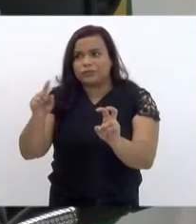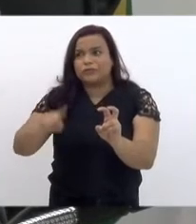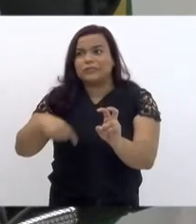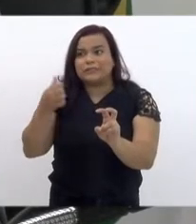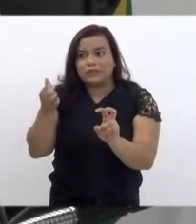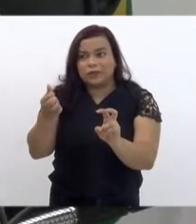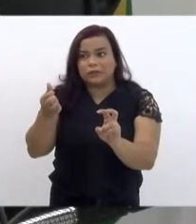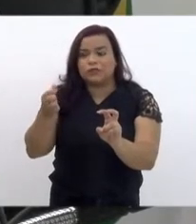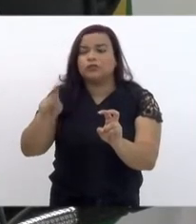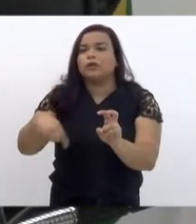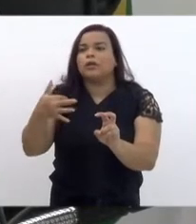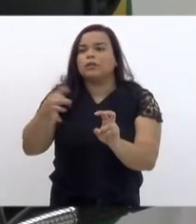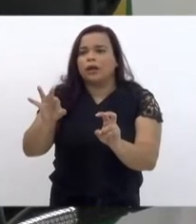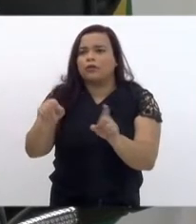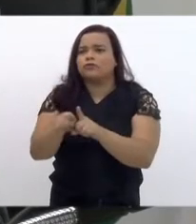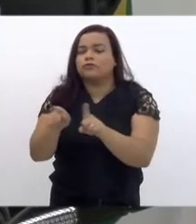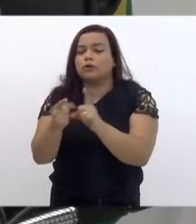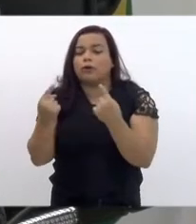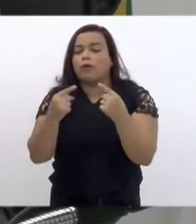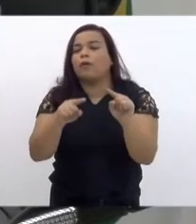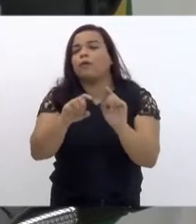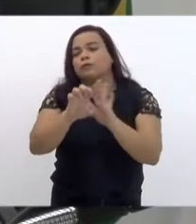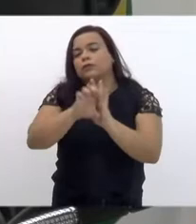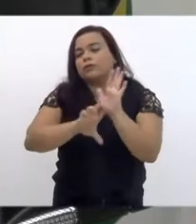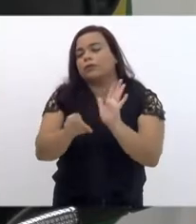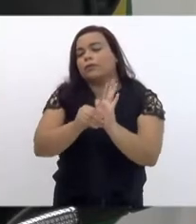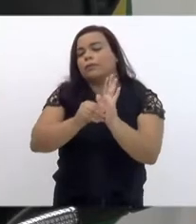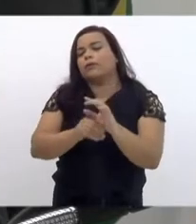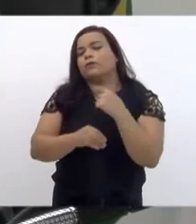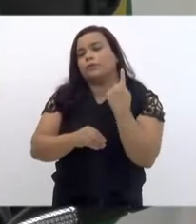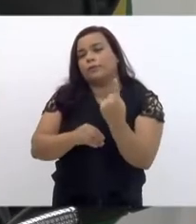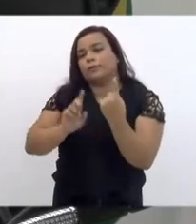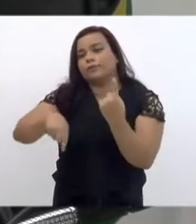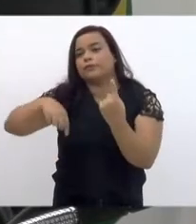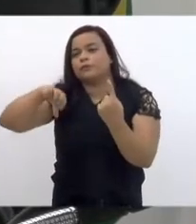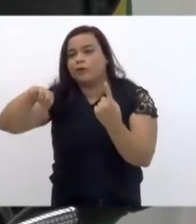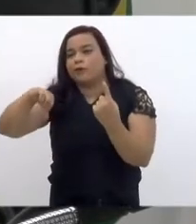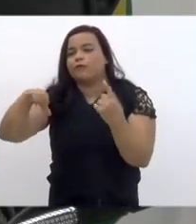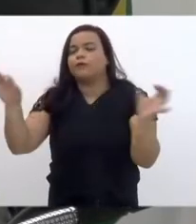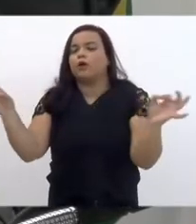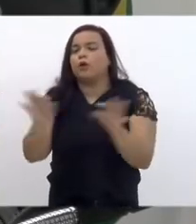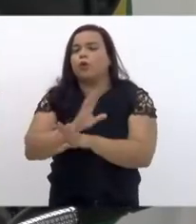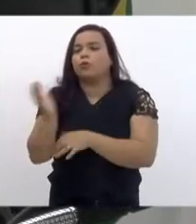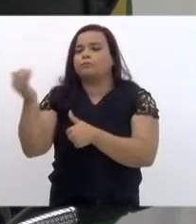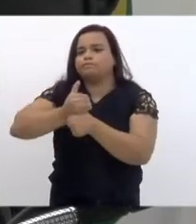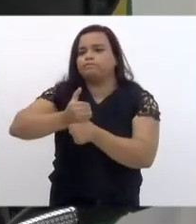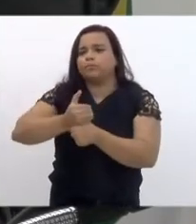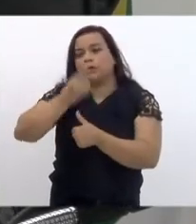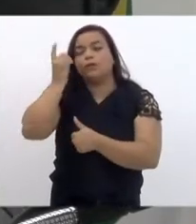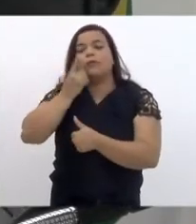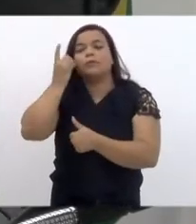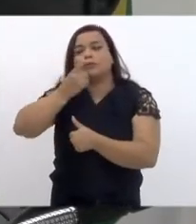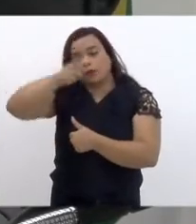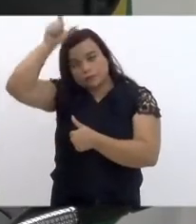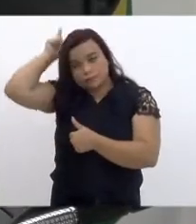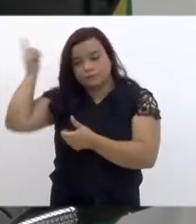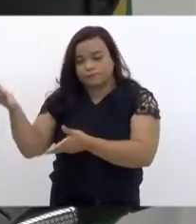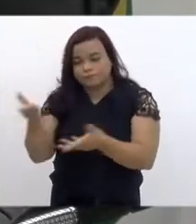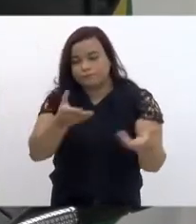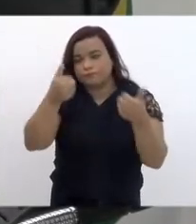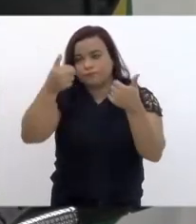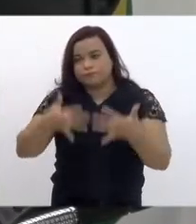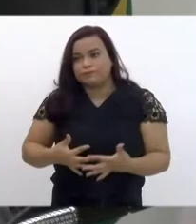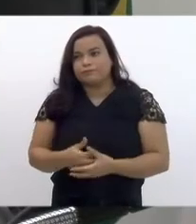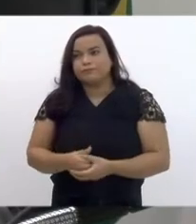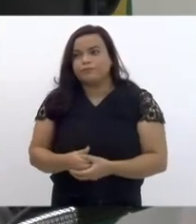10, contrárias às emendas 1 e 9, concluindo por substitutivo. Senhor presidente. Deputado Luiz Paulo, para discutir. Eu